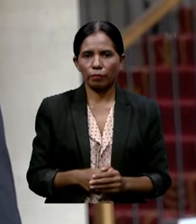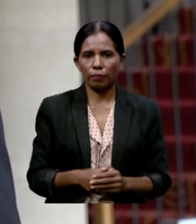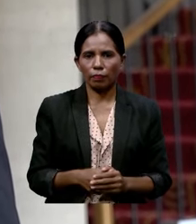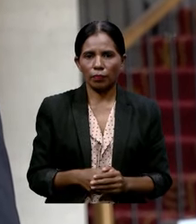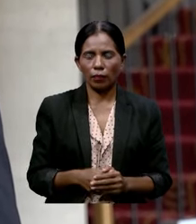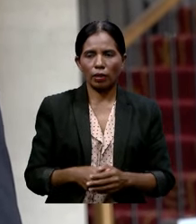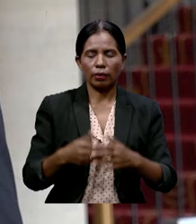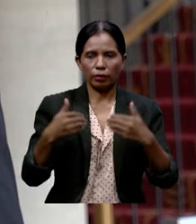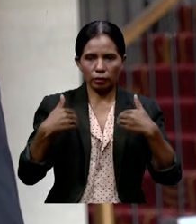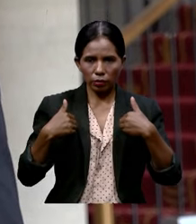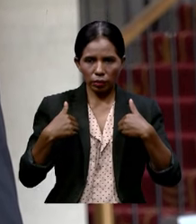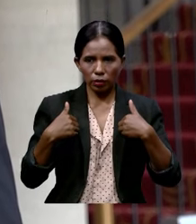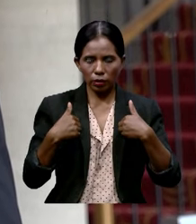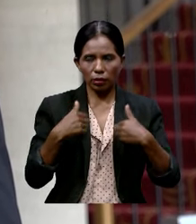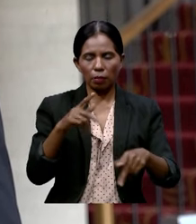iha